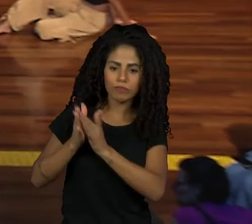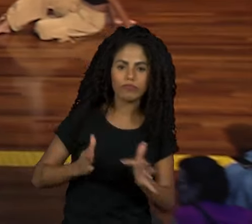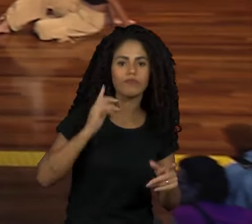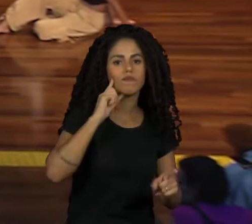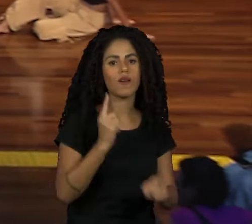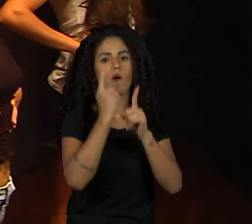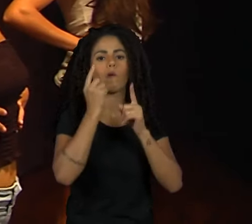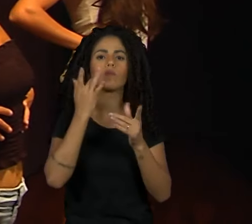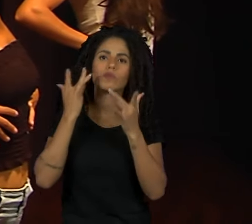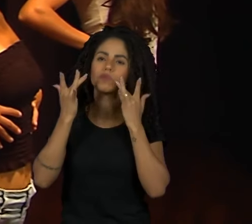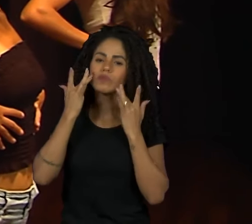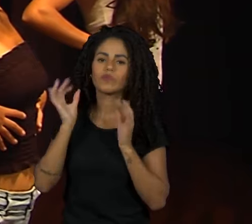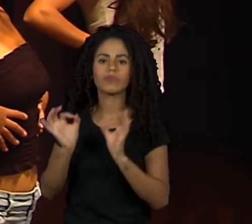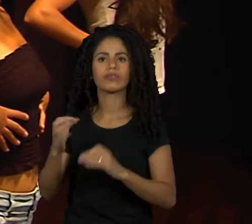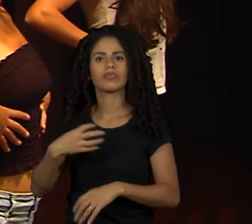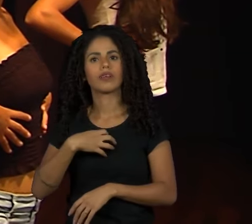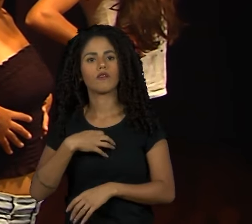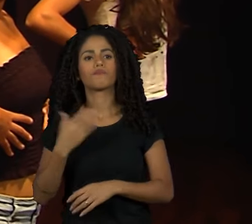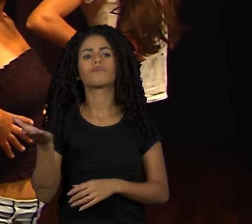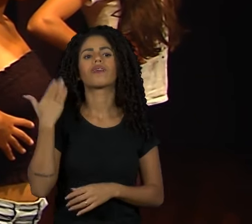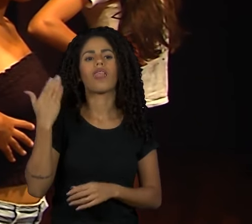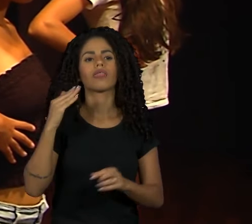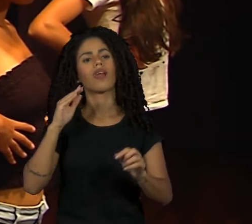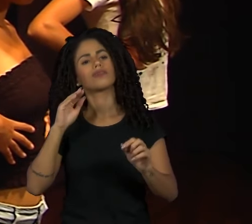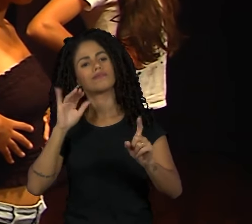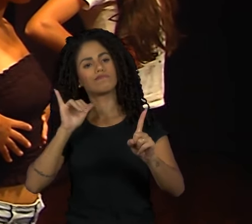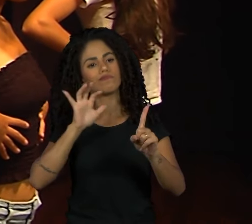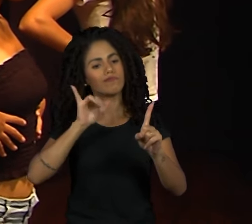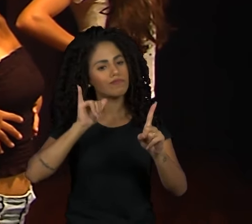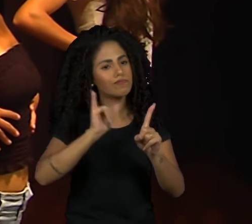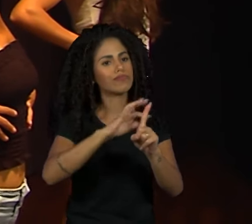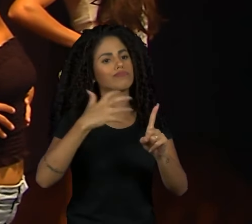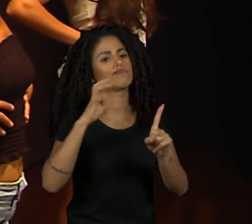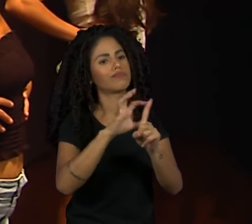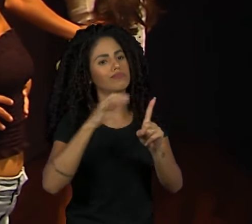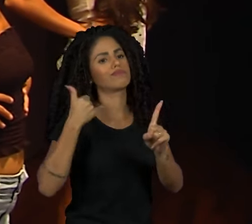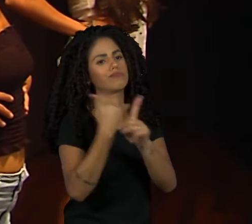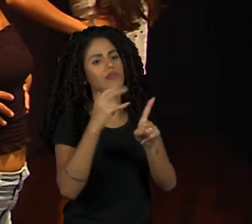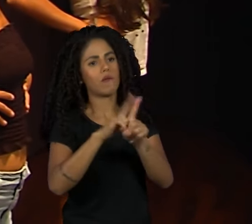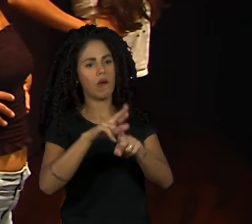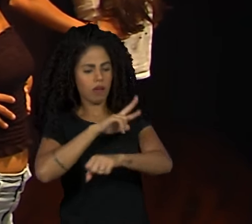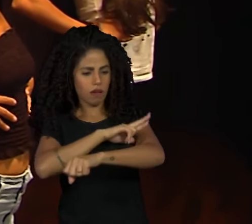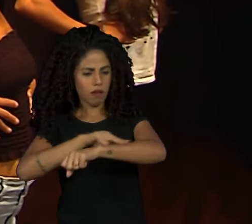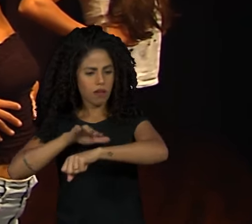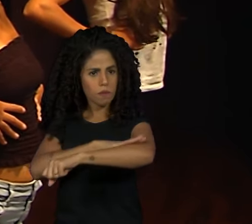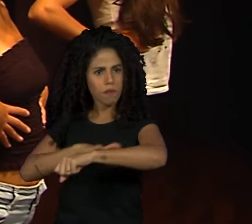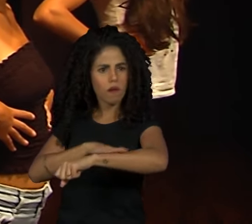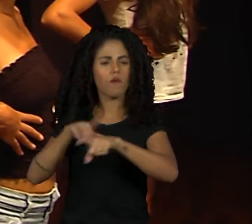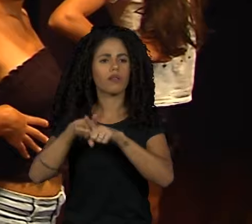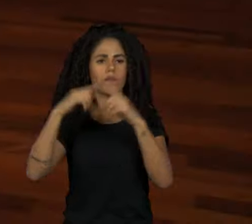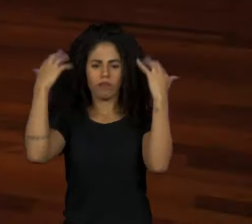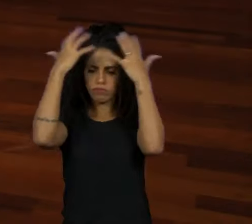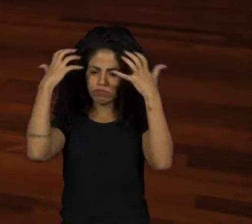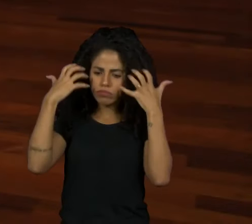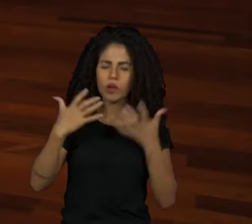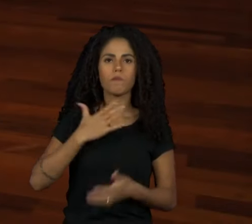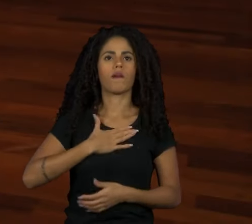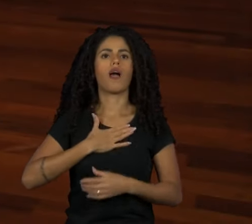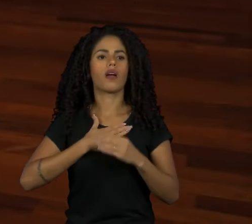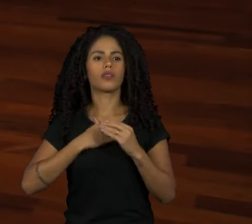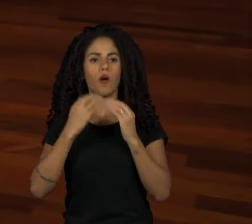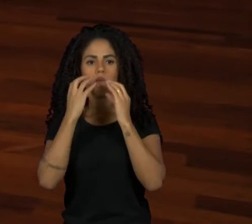com o palco. Já sofri bastante bullying na minha escola por conta da minha cor, por conta do meu cabelo, por conta da minha